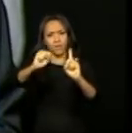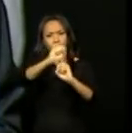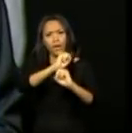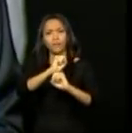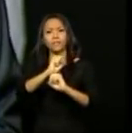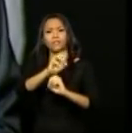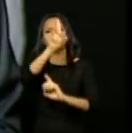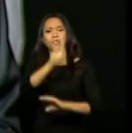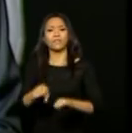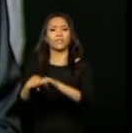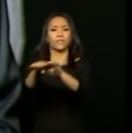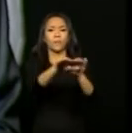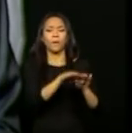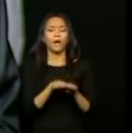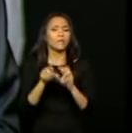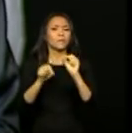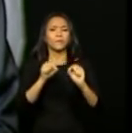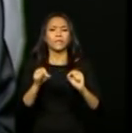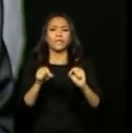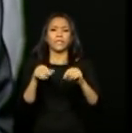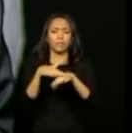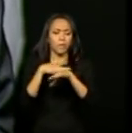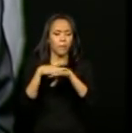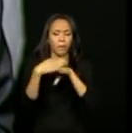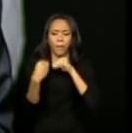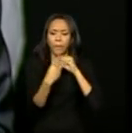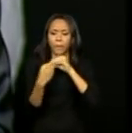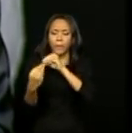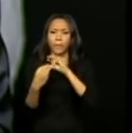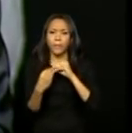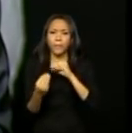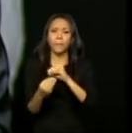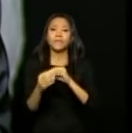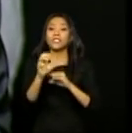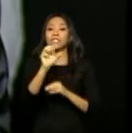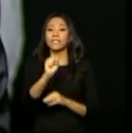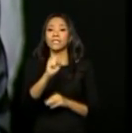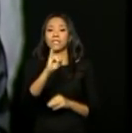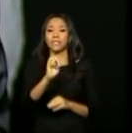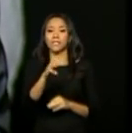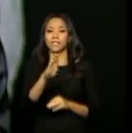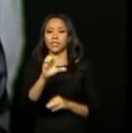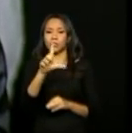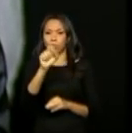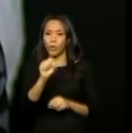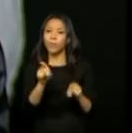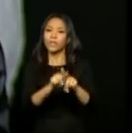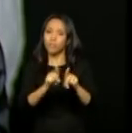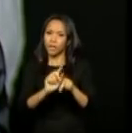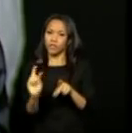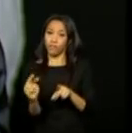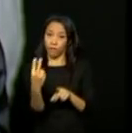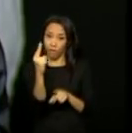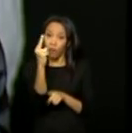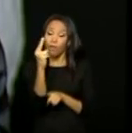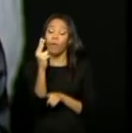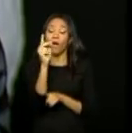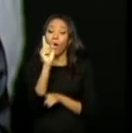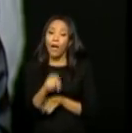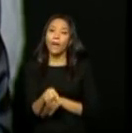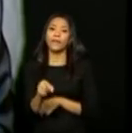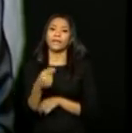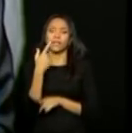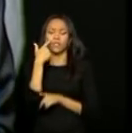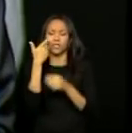de sentido, uma disputa simbólica e de valores. É precisamente através dela que se atribui dimensão